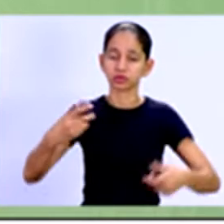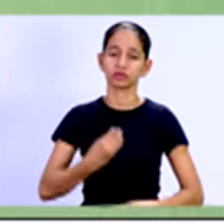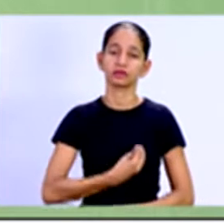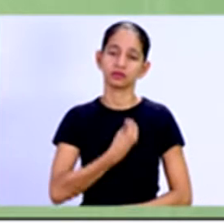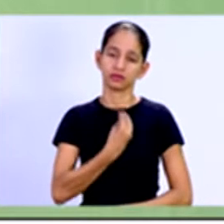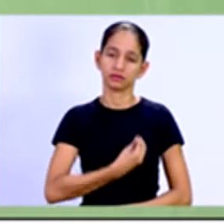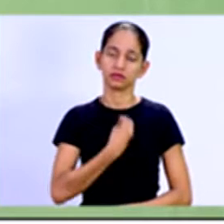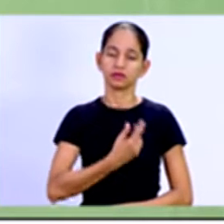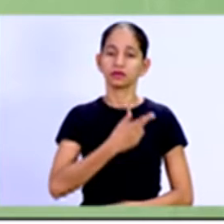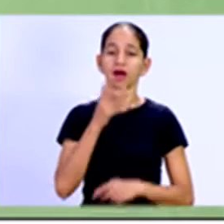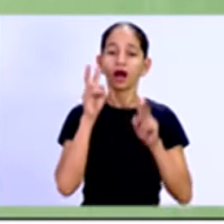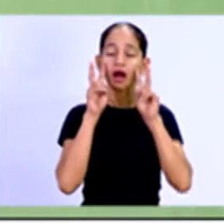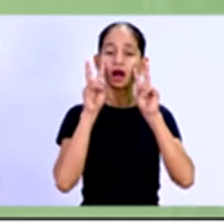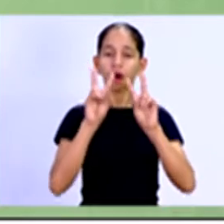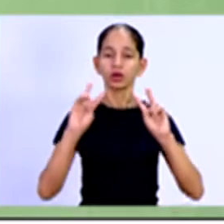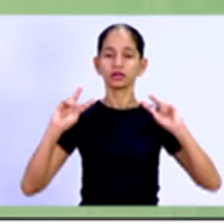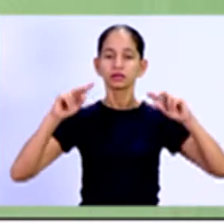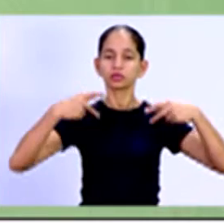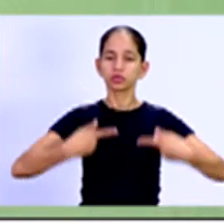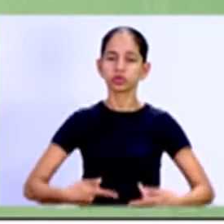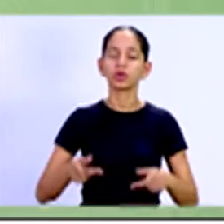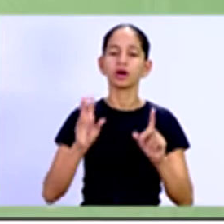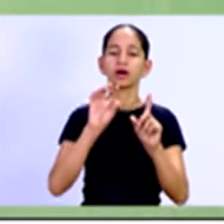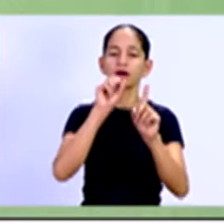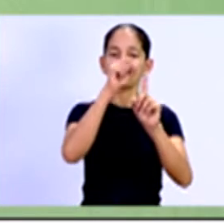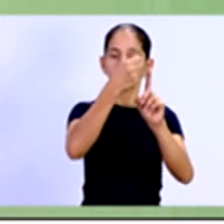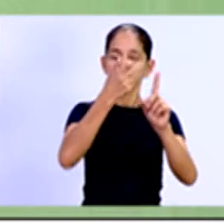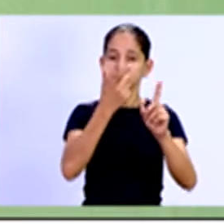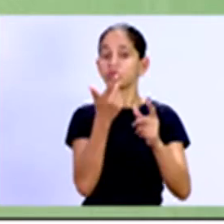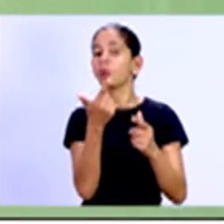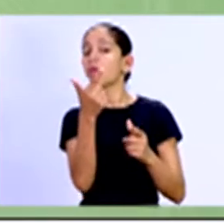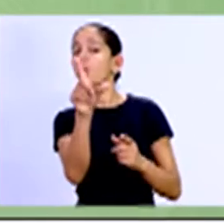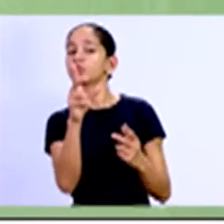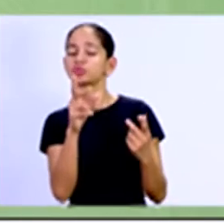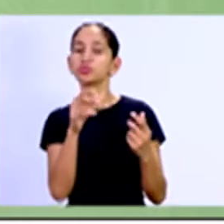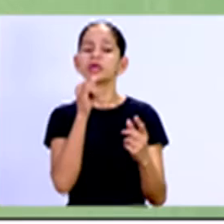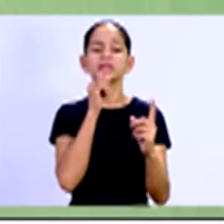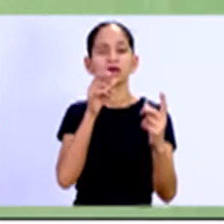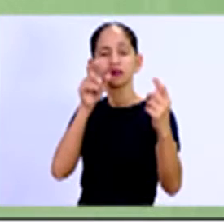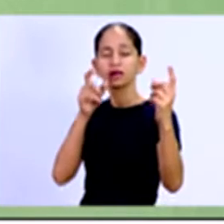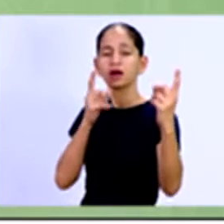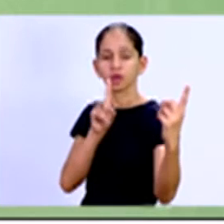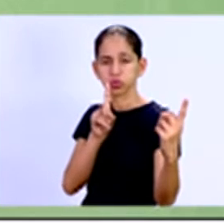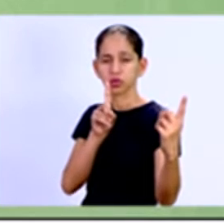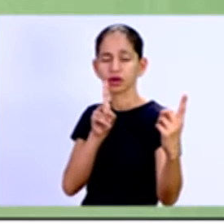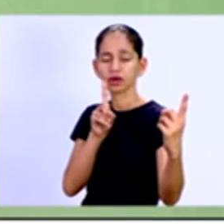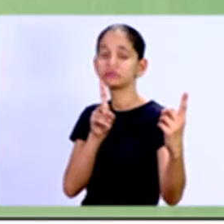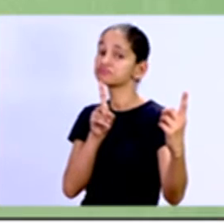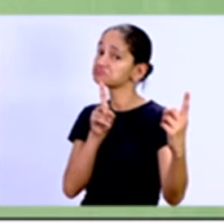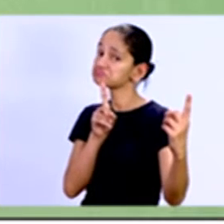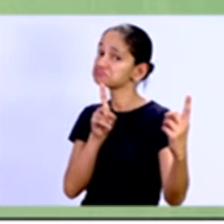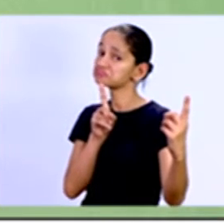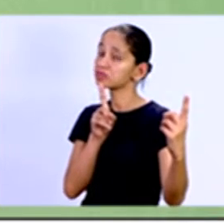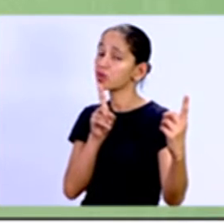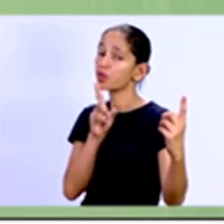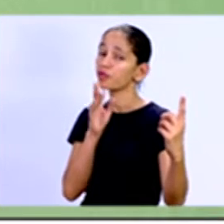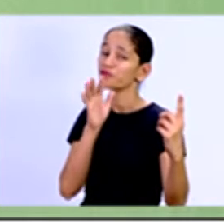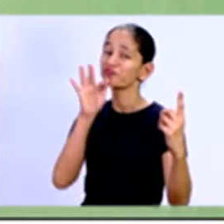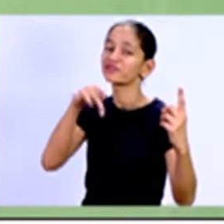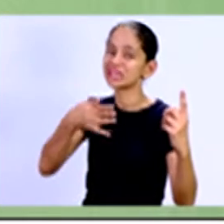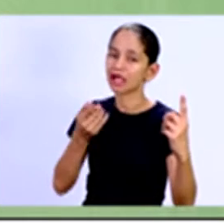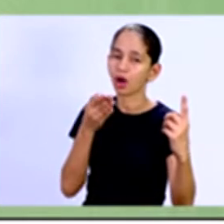a humanidade em ti e nos outros como um fim e não como